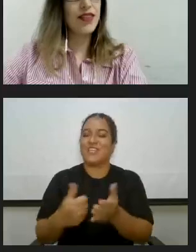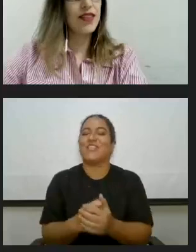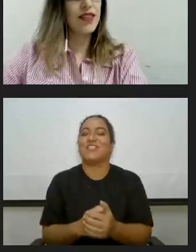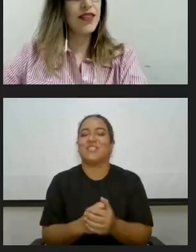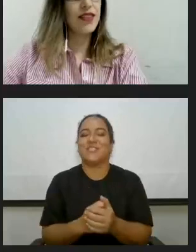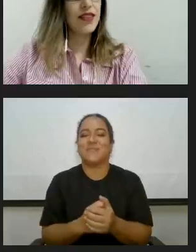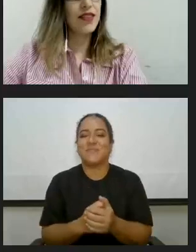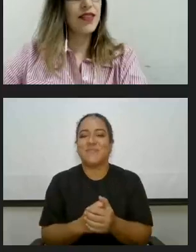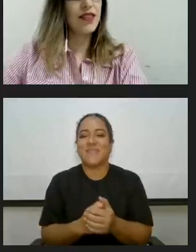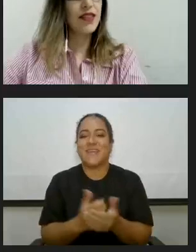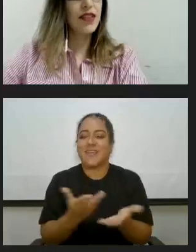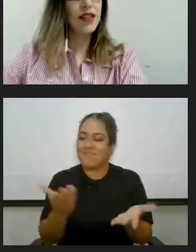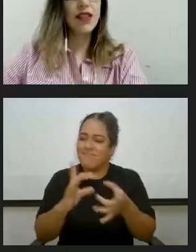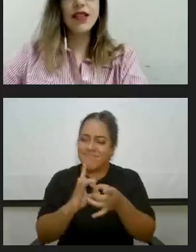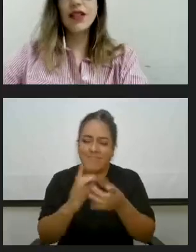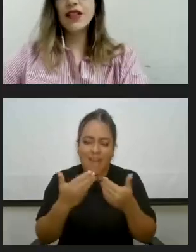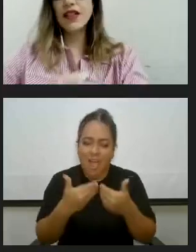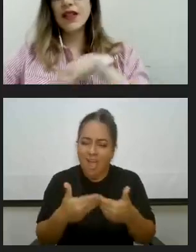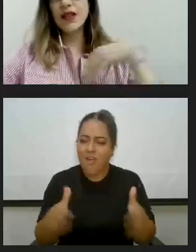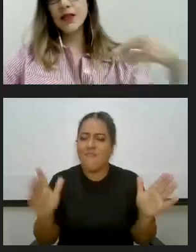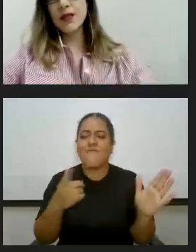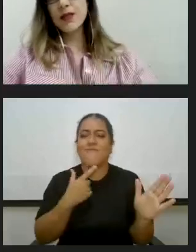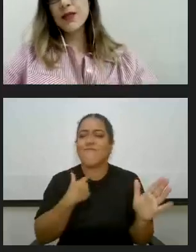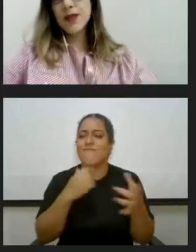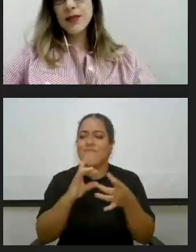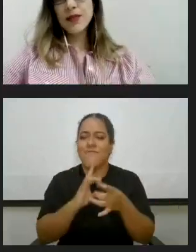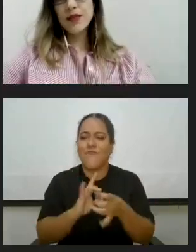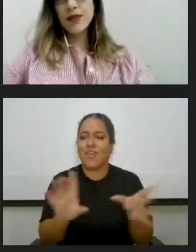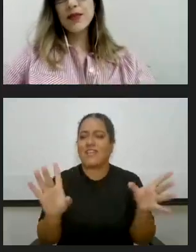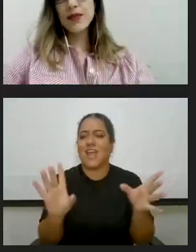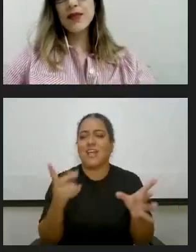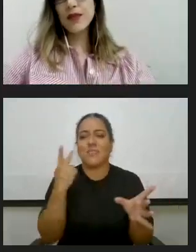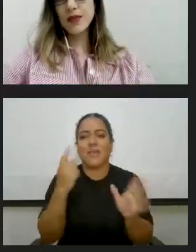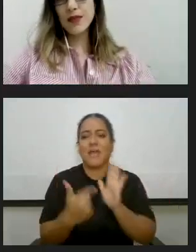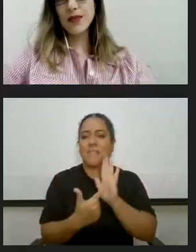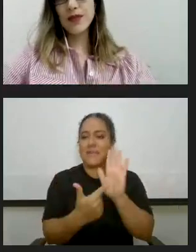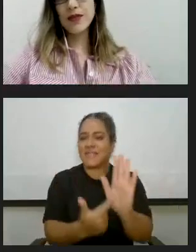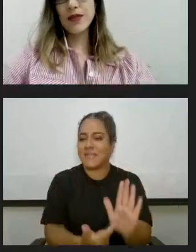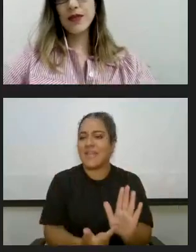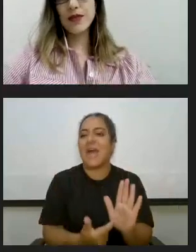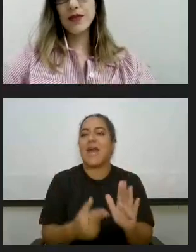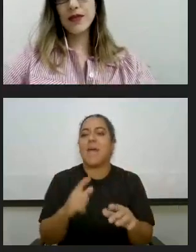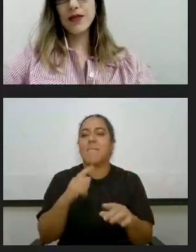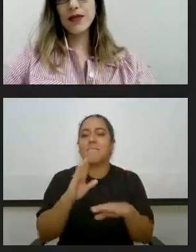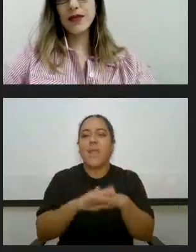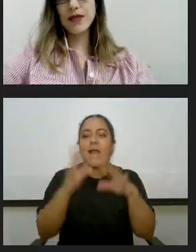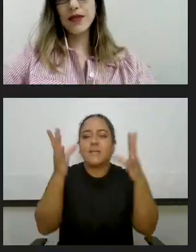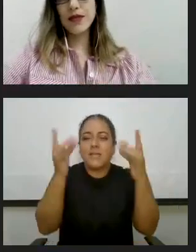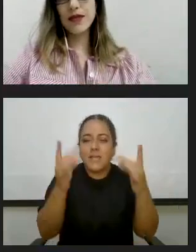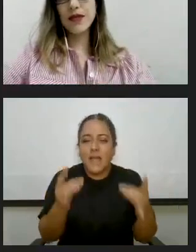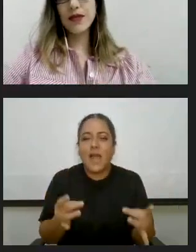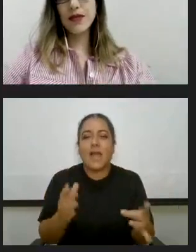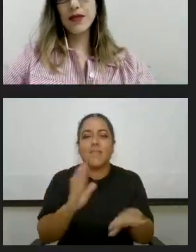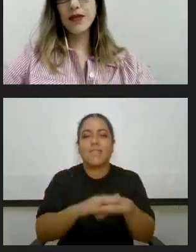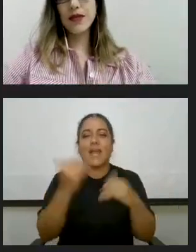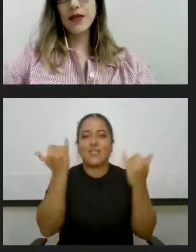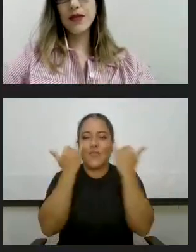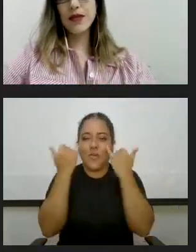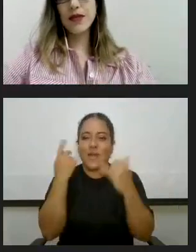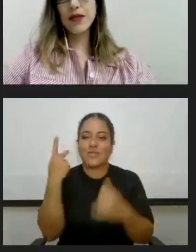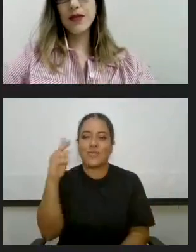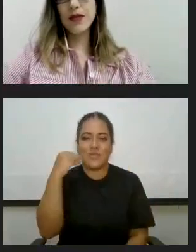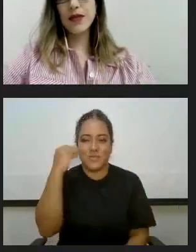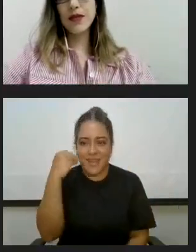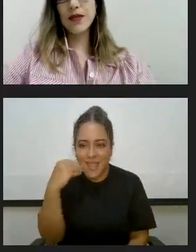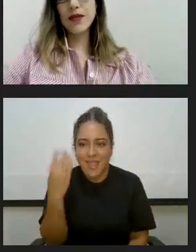e fique à vontade, né, para se apresentar com mais detalhes, mais informações sobre a sua